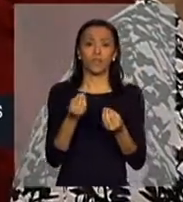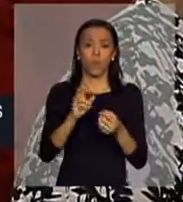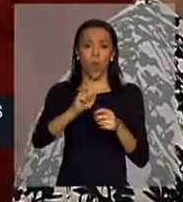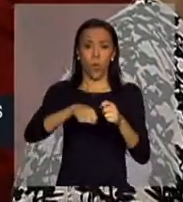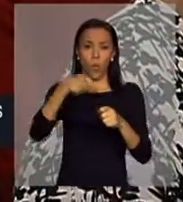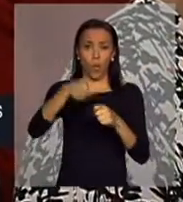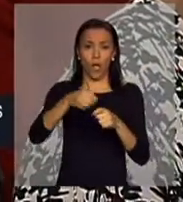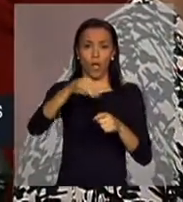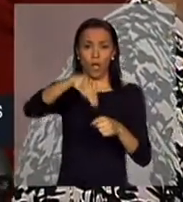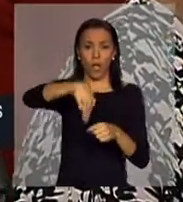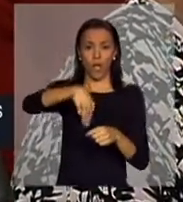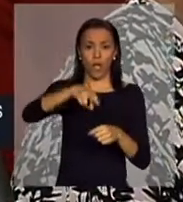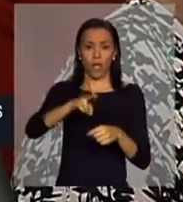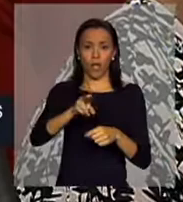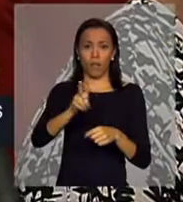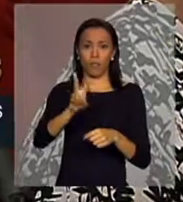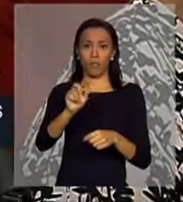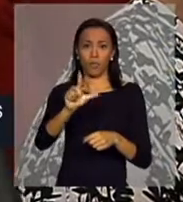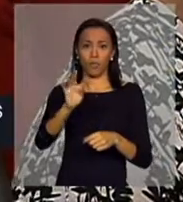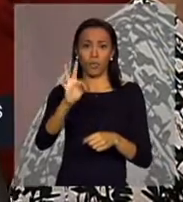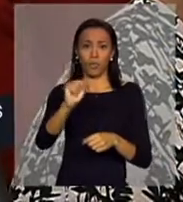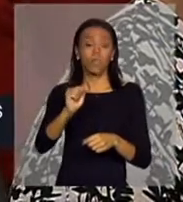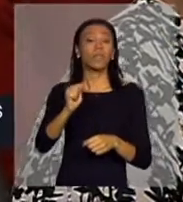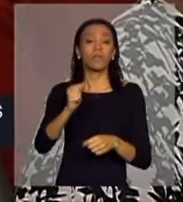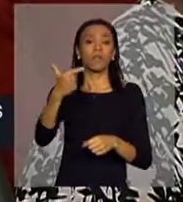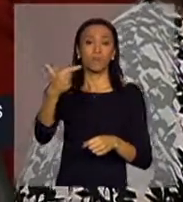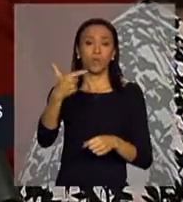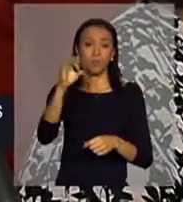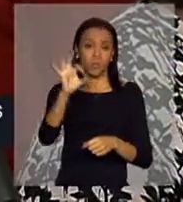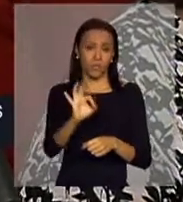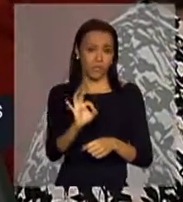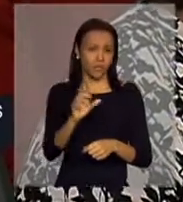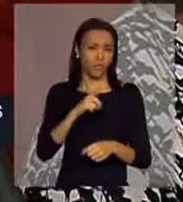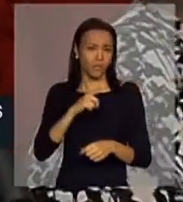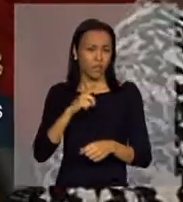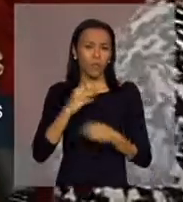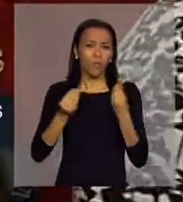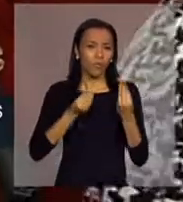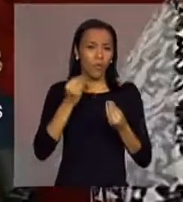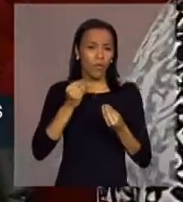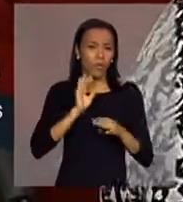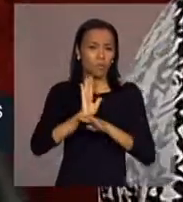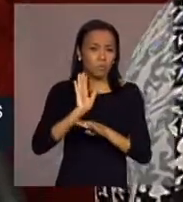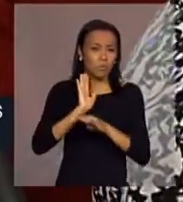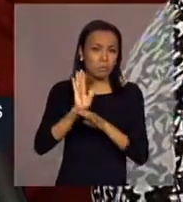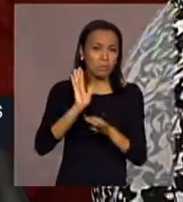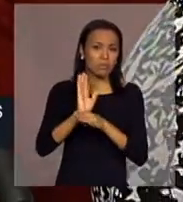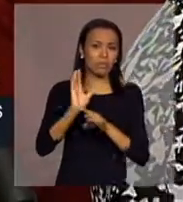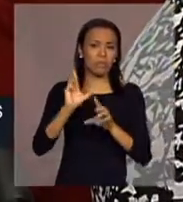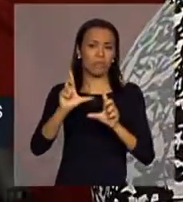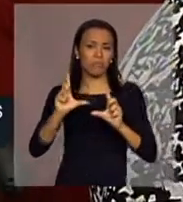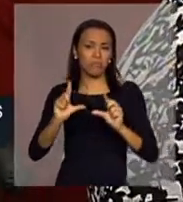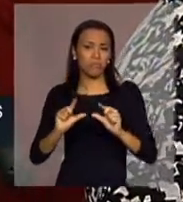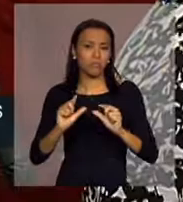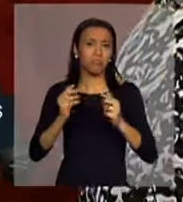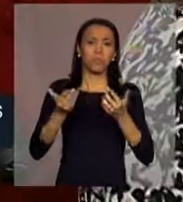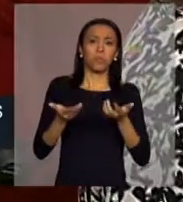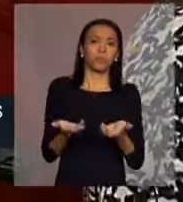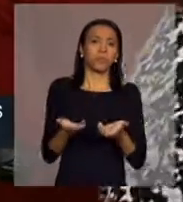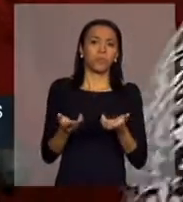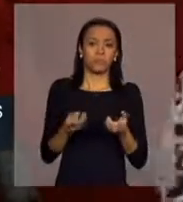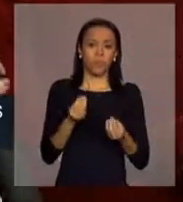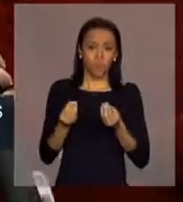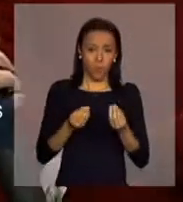em 12%. Existe algum estudo em gestão para compensar, para subsidiar, talvez,